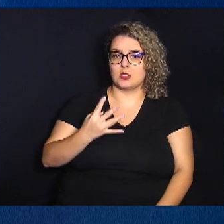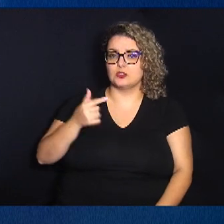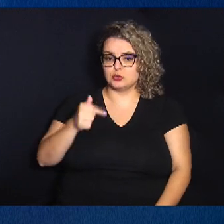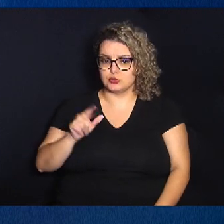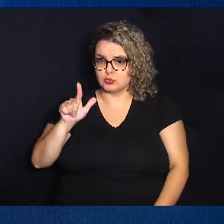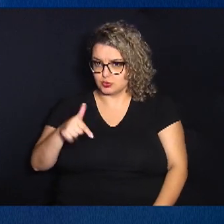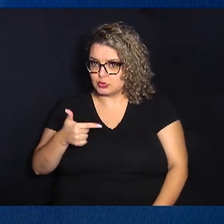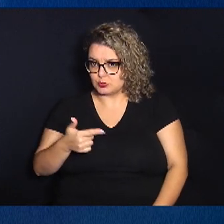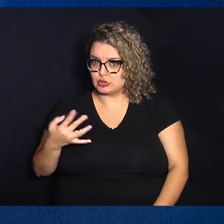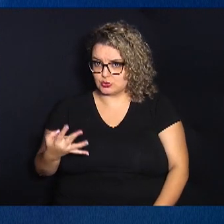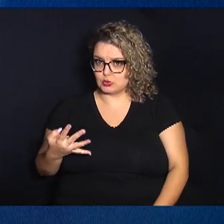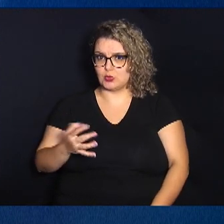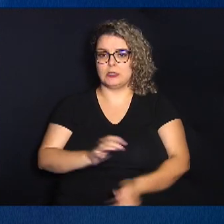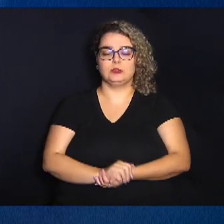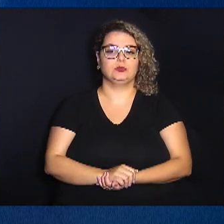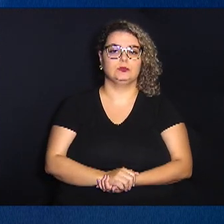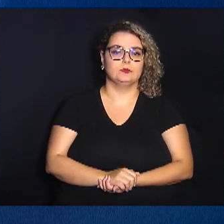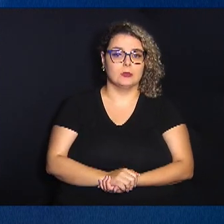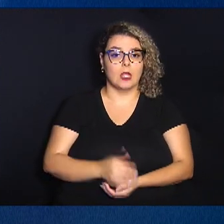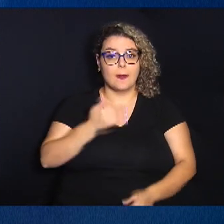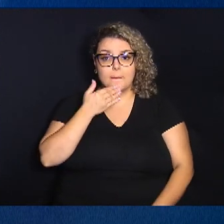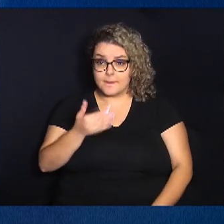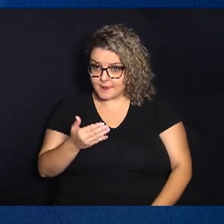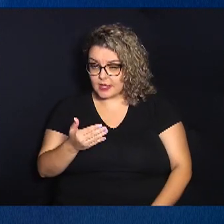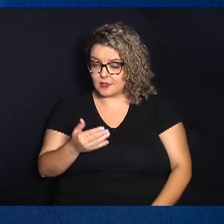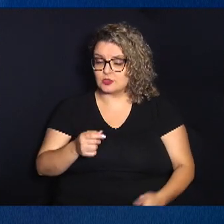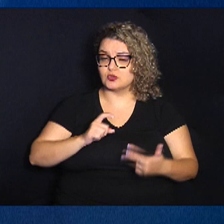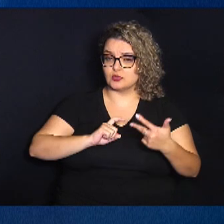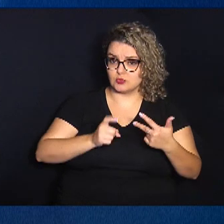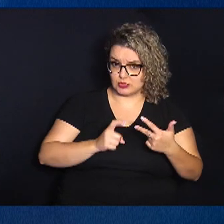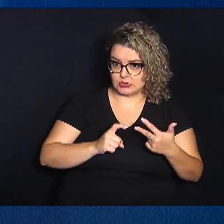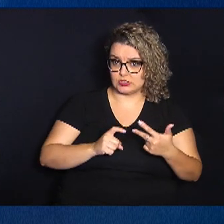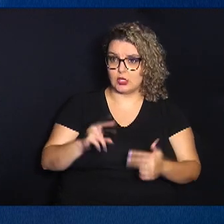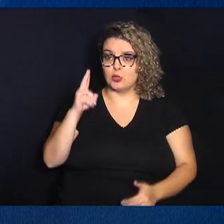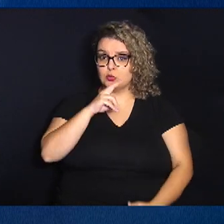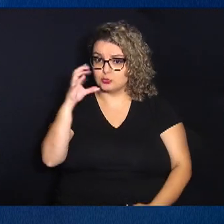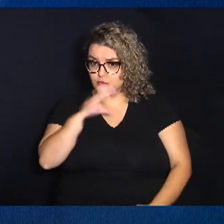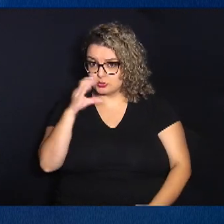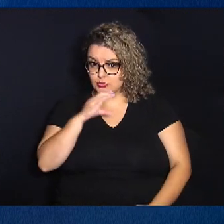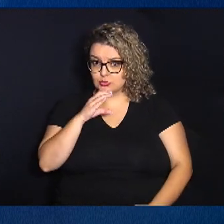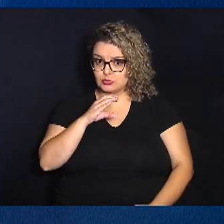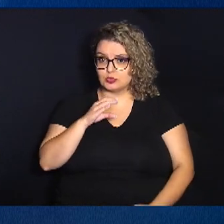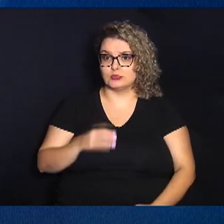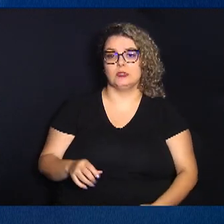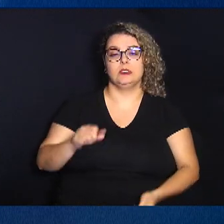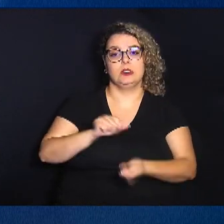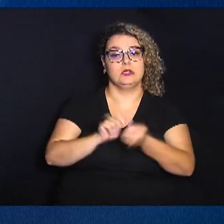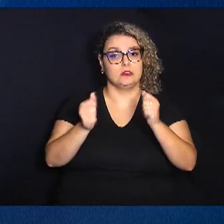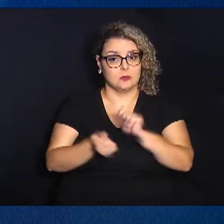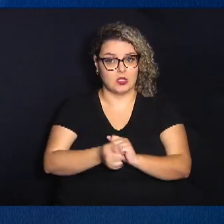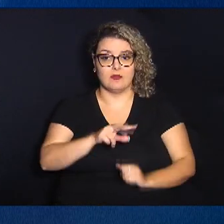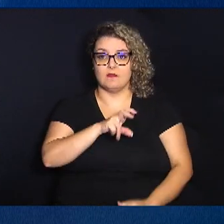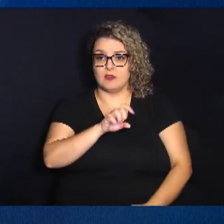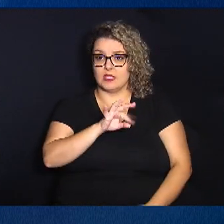1547 de 2024, onde solicita ao Executivo urgência na reforma dos vestiários do campo de